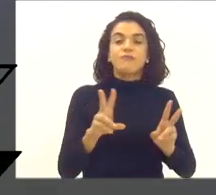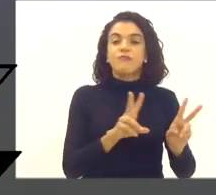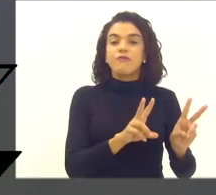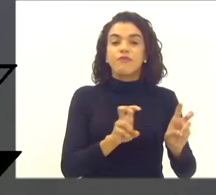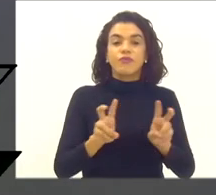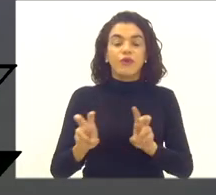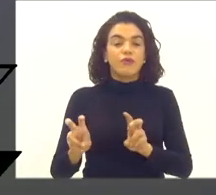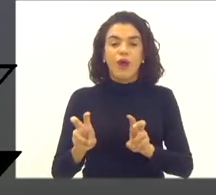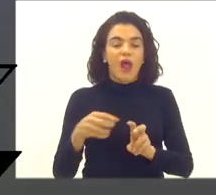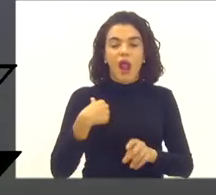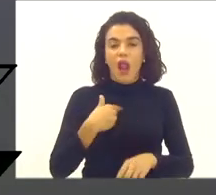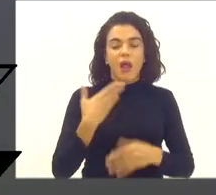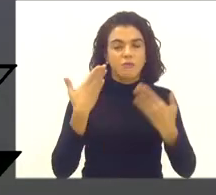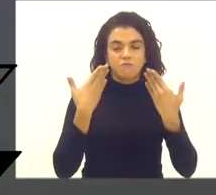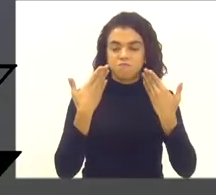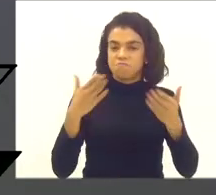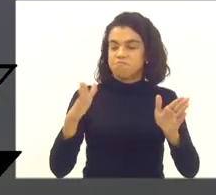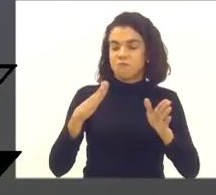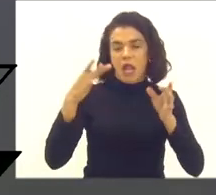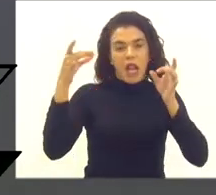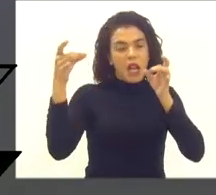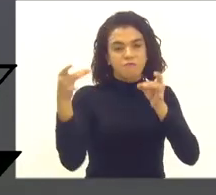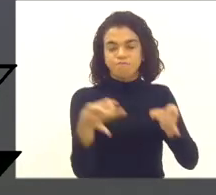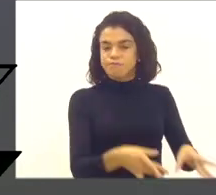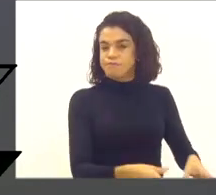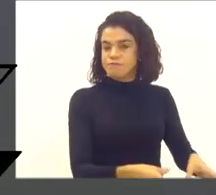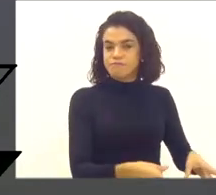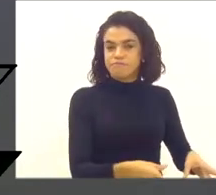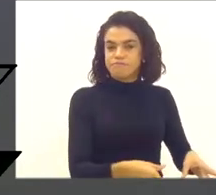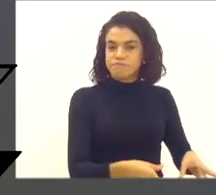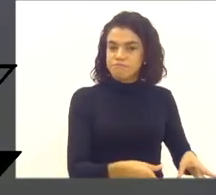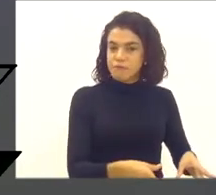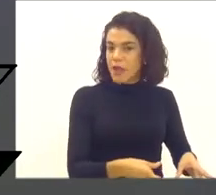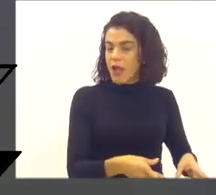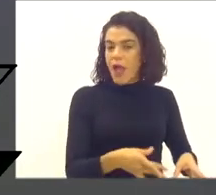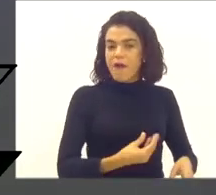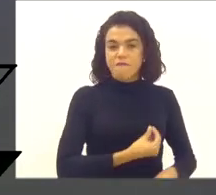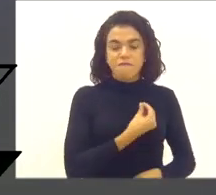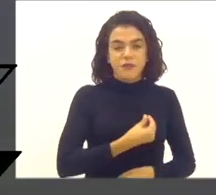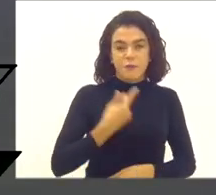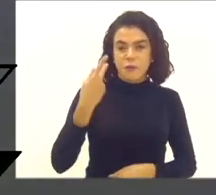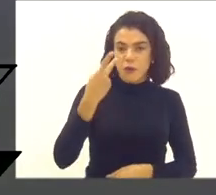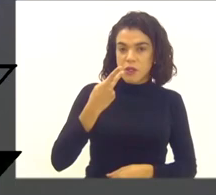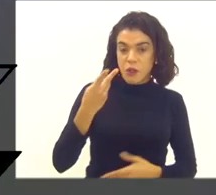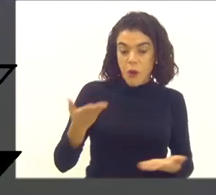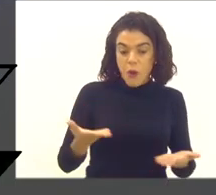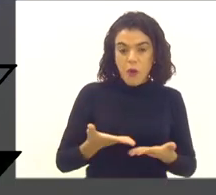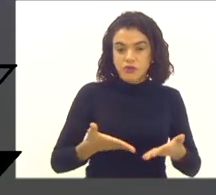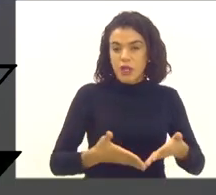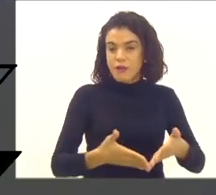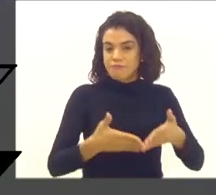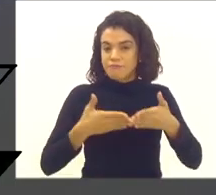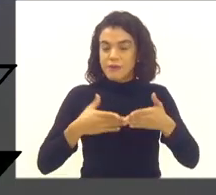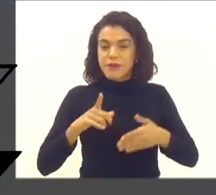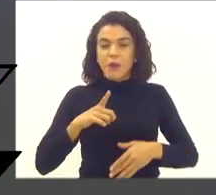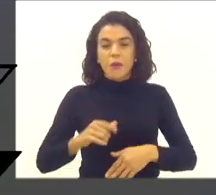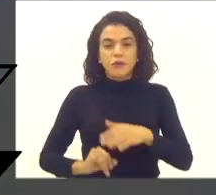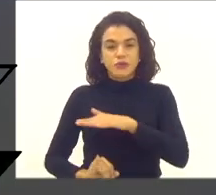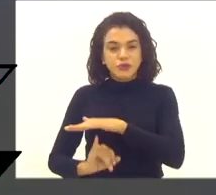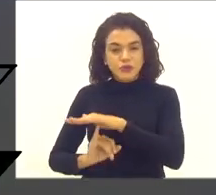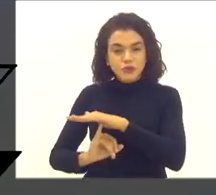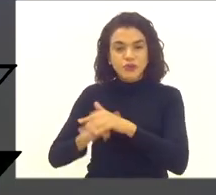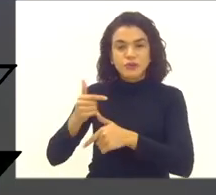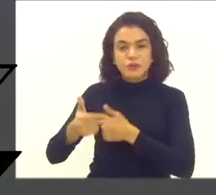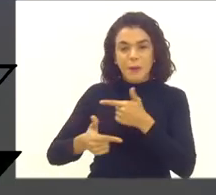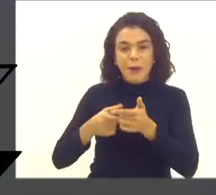motivos para ela declara que foram os motivos para ela descontinuar a vida política hoje ela tem um instituto né ela